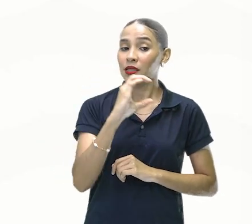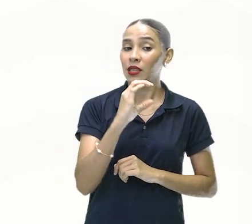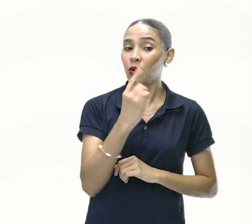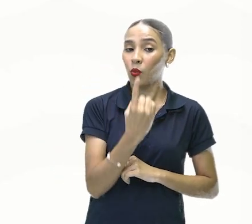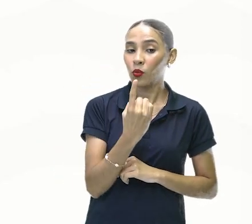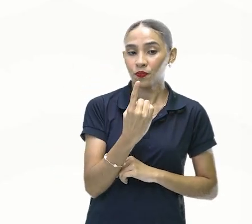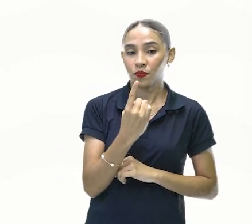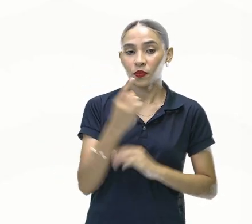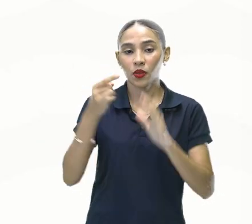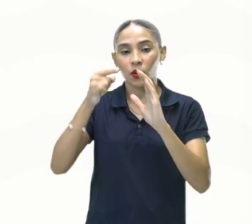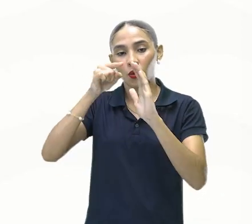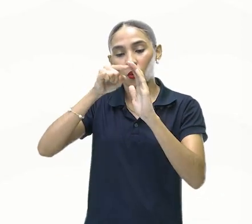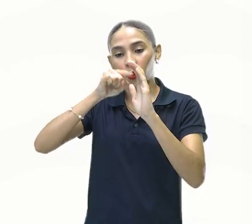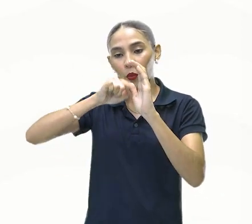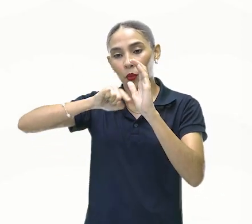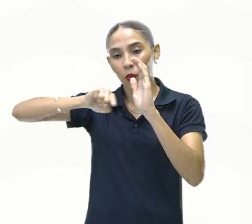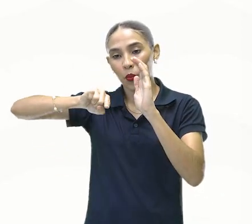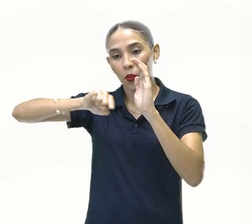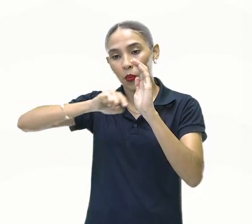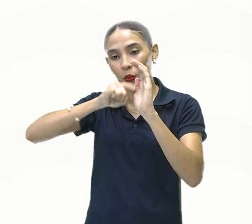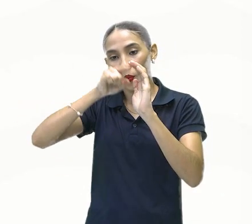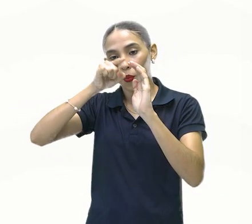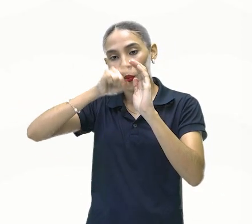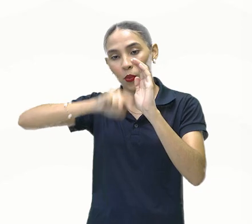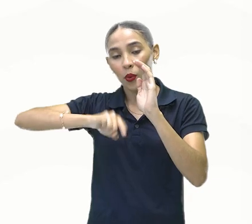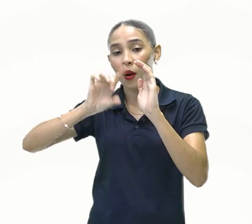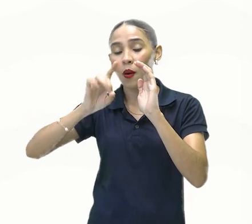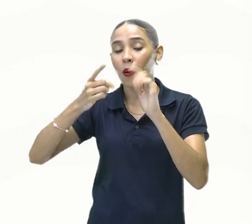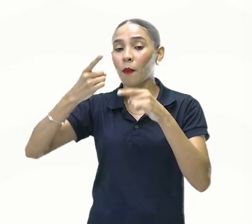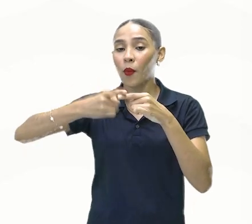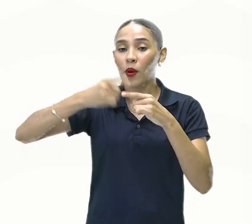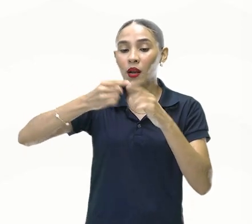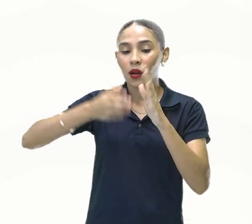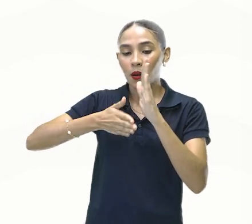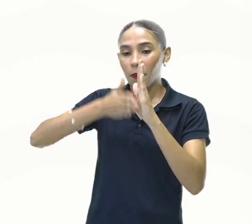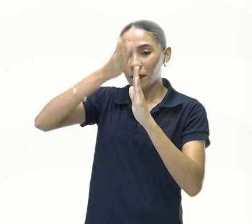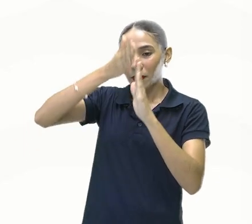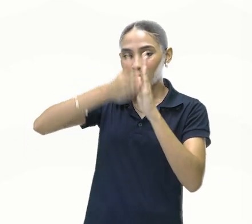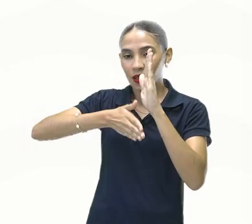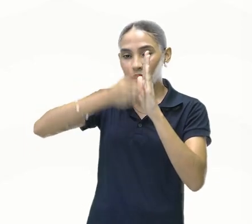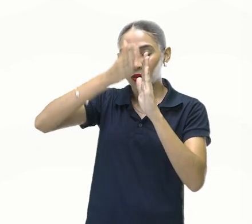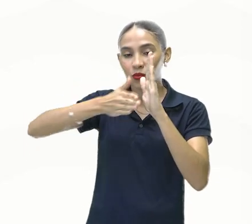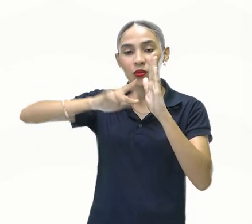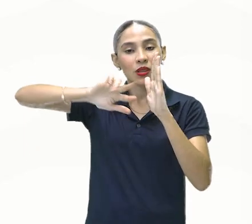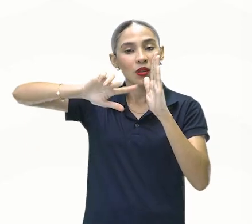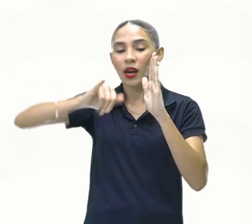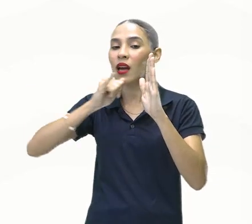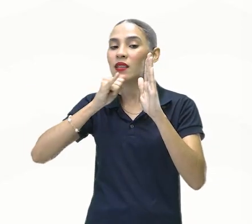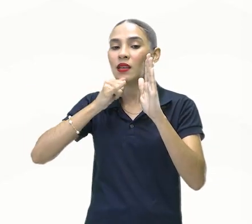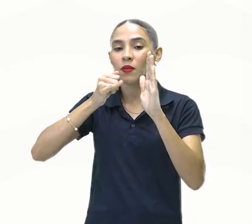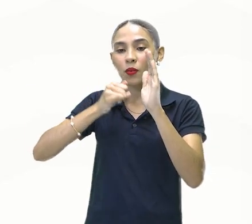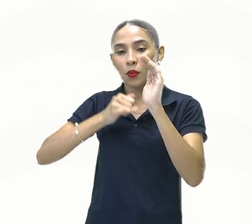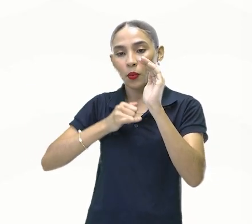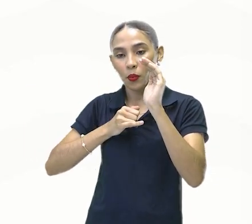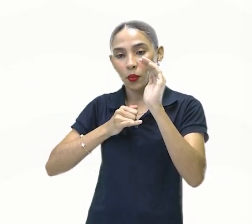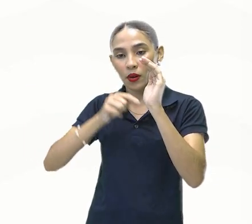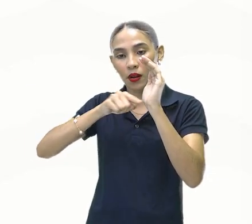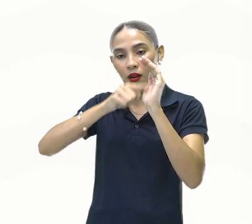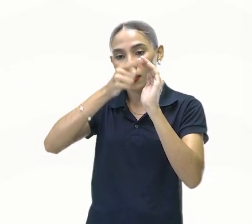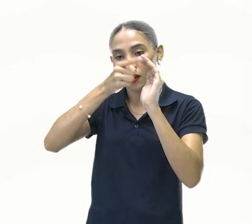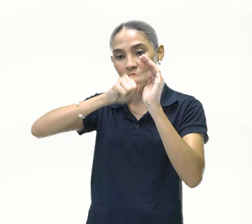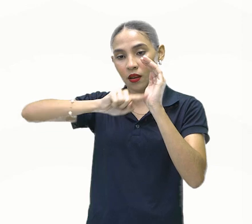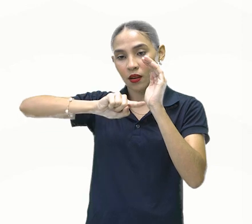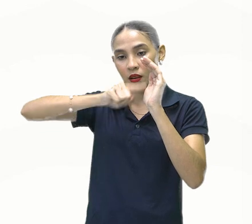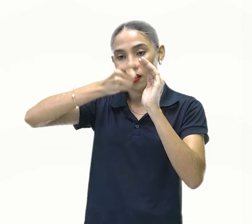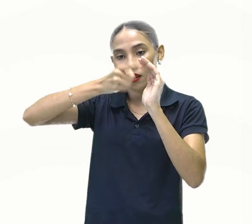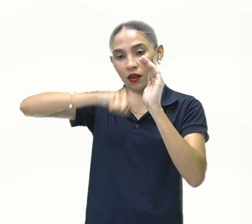só tem um centro de curvatura, porque no espelho plano a gente não tem centro de curvatura, porque o espelho não foi tirado, a